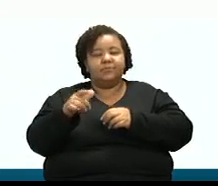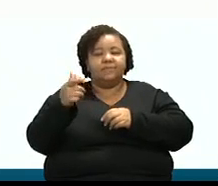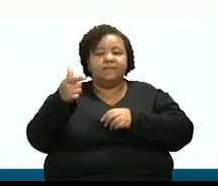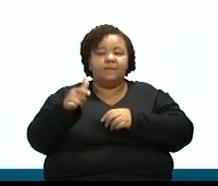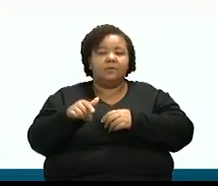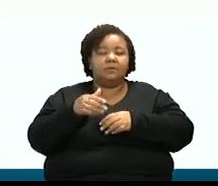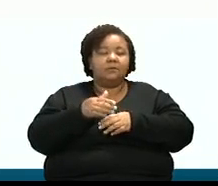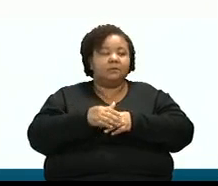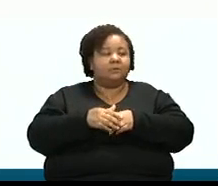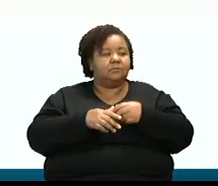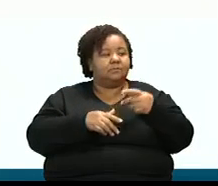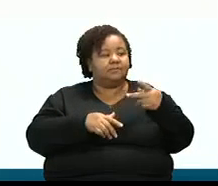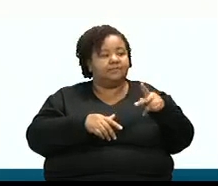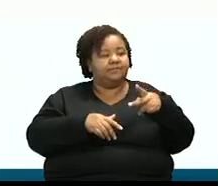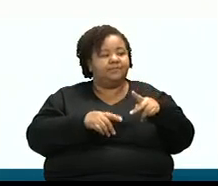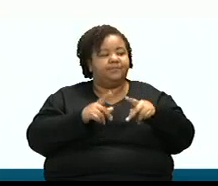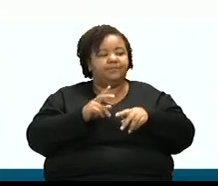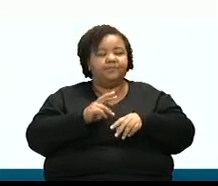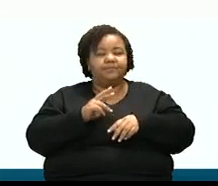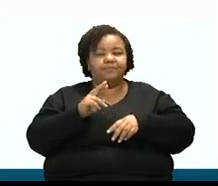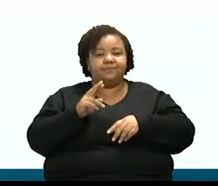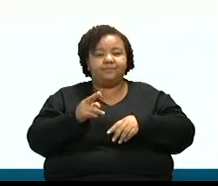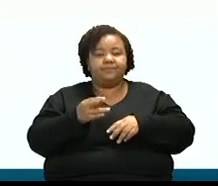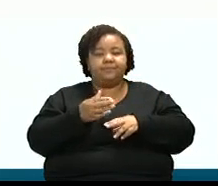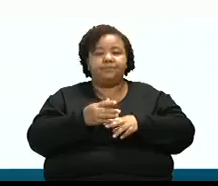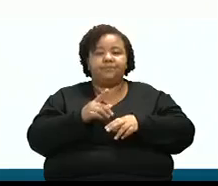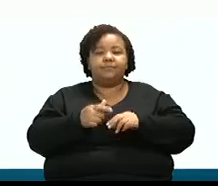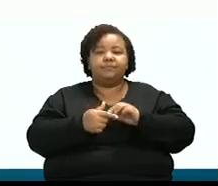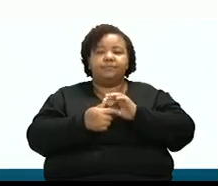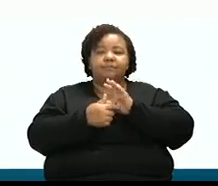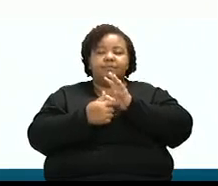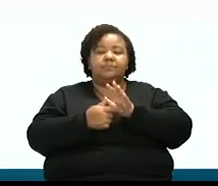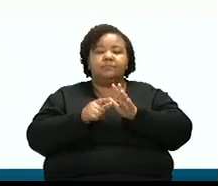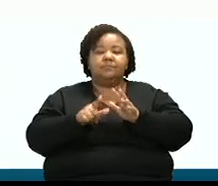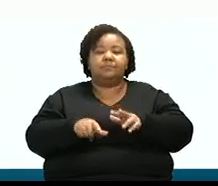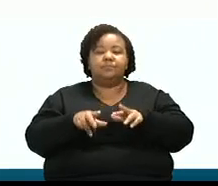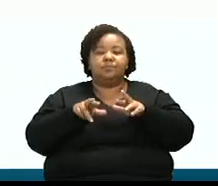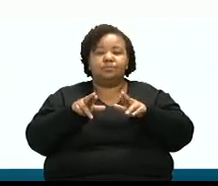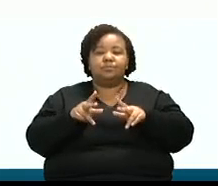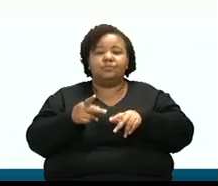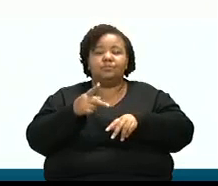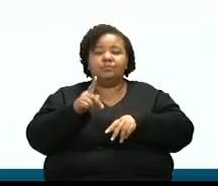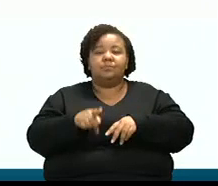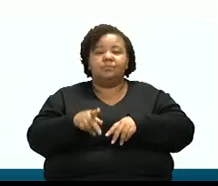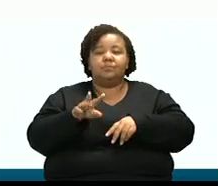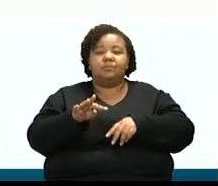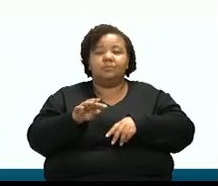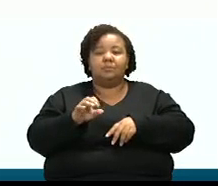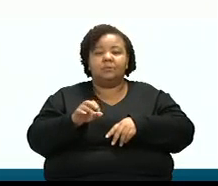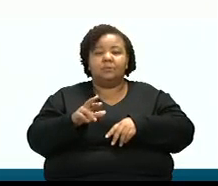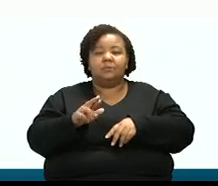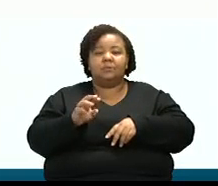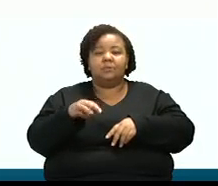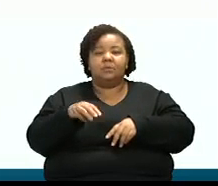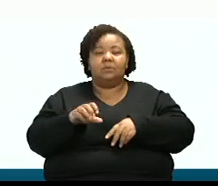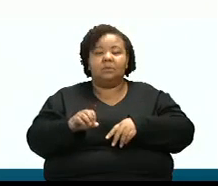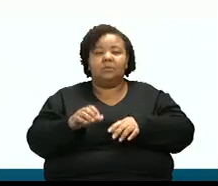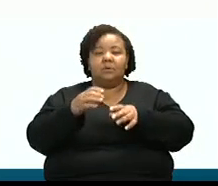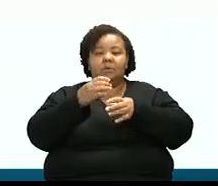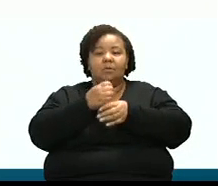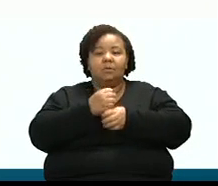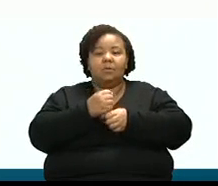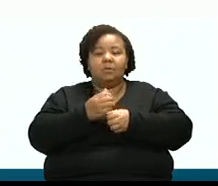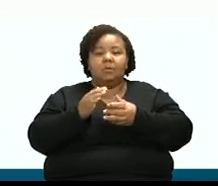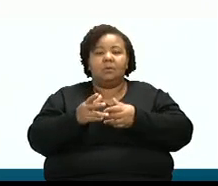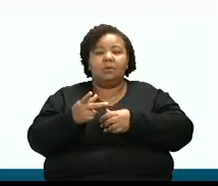consigo esse resultado que expressa algo semelhante àquele teorema fundamental do cálculo, mas agora